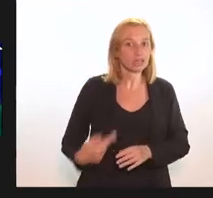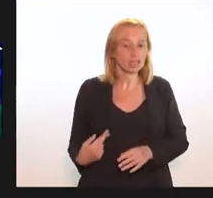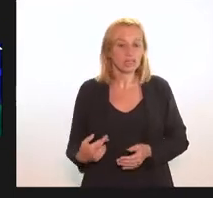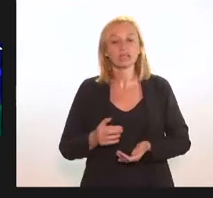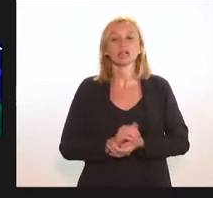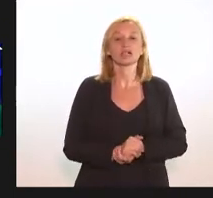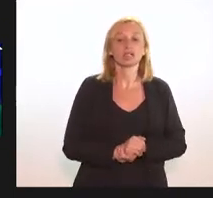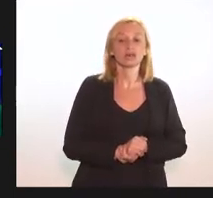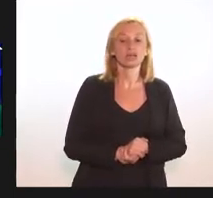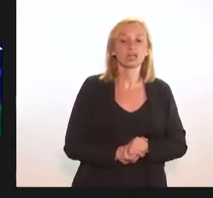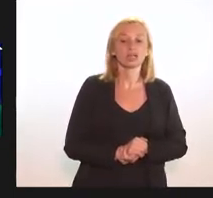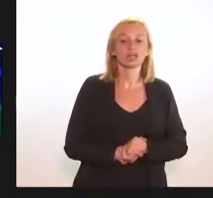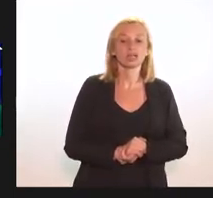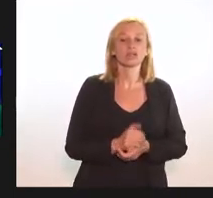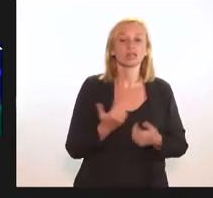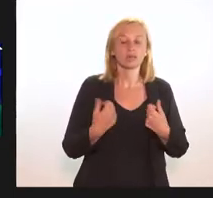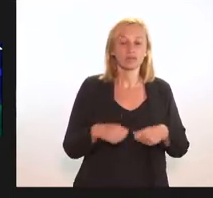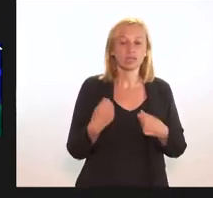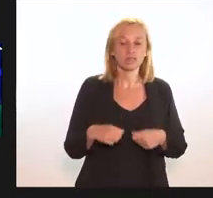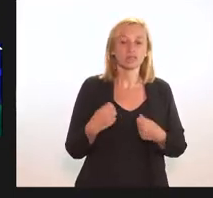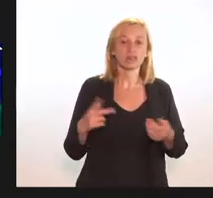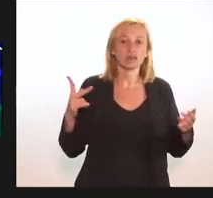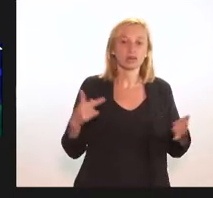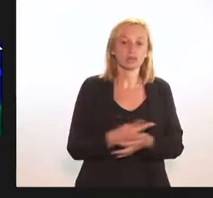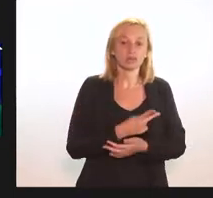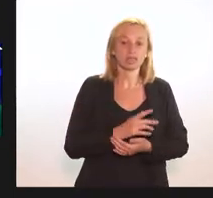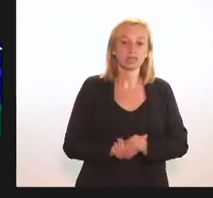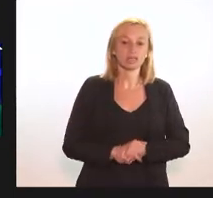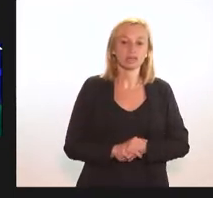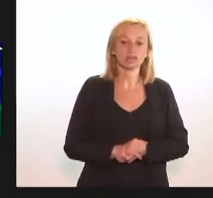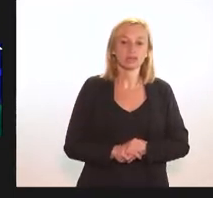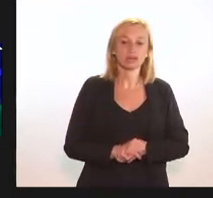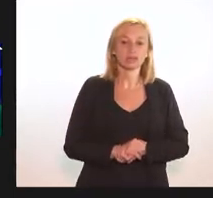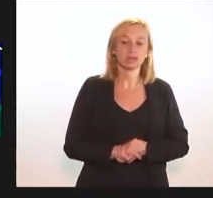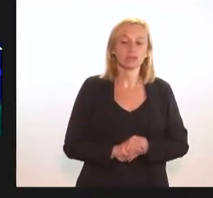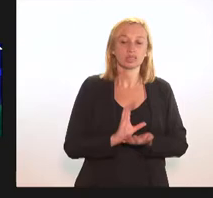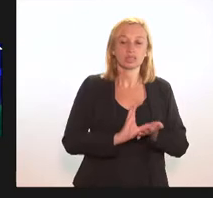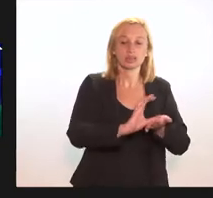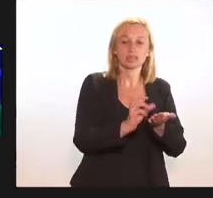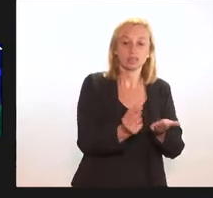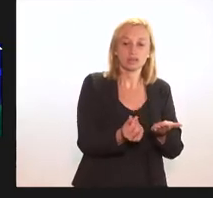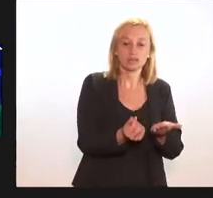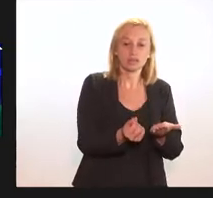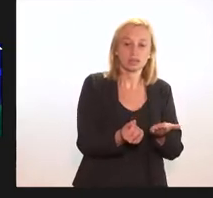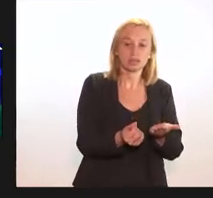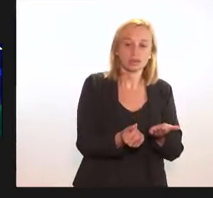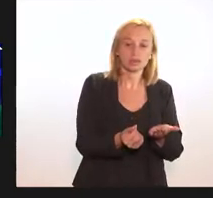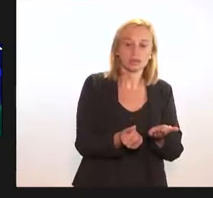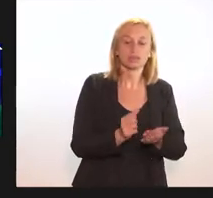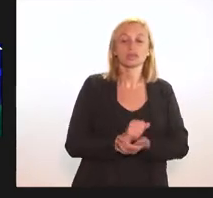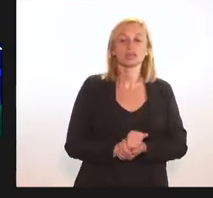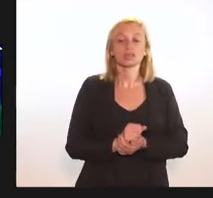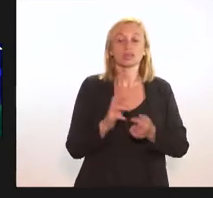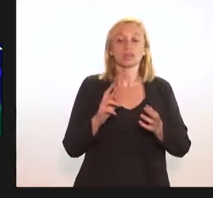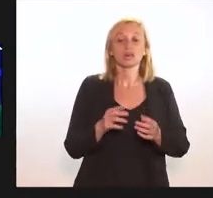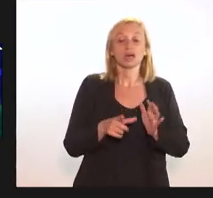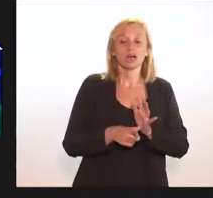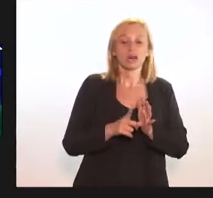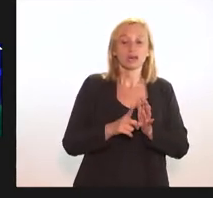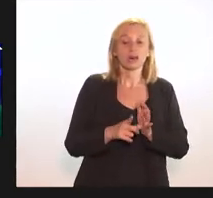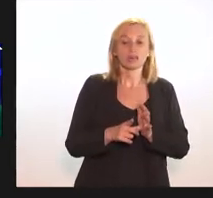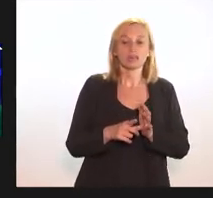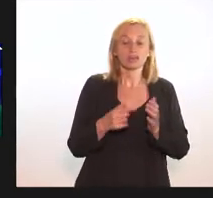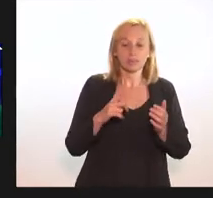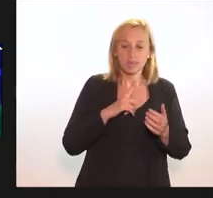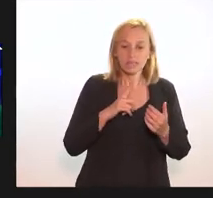entendimento, eu teria que anteceder a liberação dessa verba só depois que tivesse uma audiência pública. E essa audiência